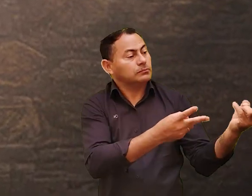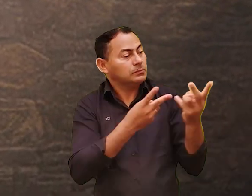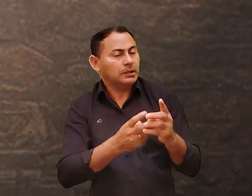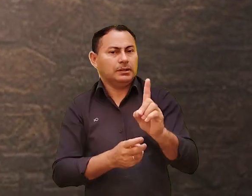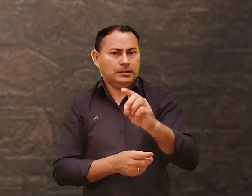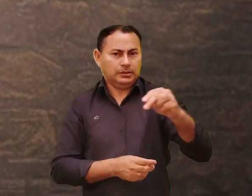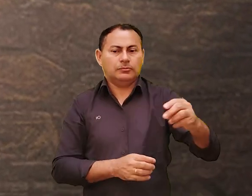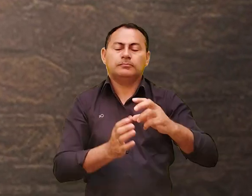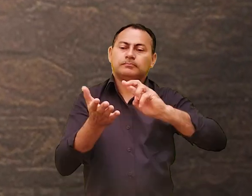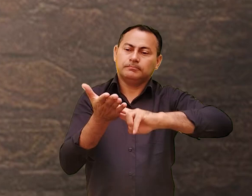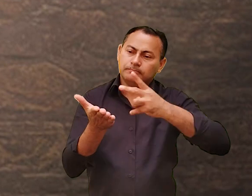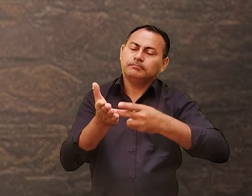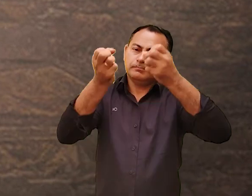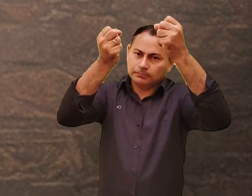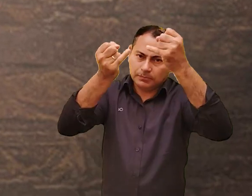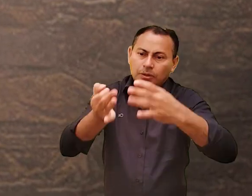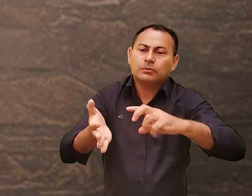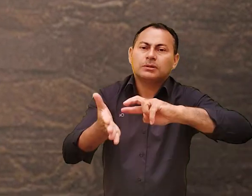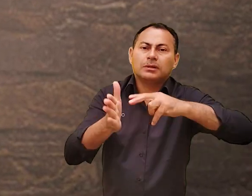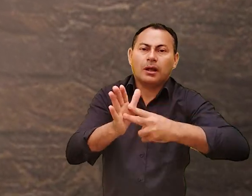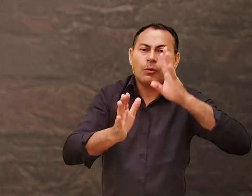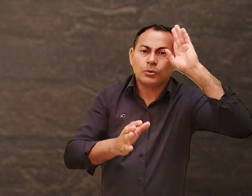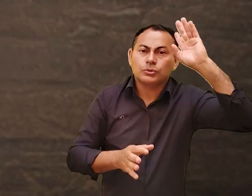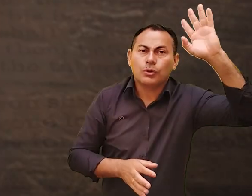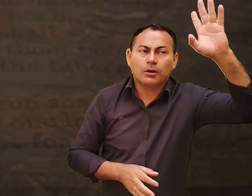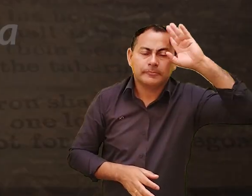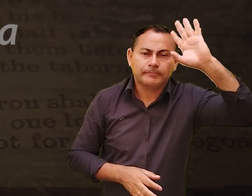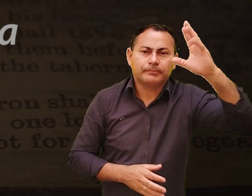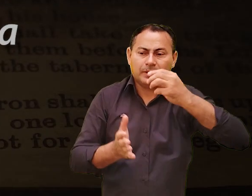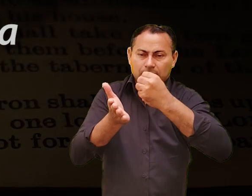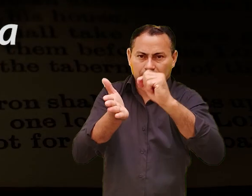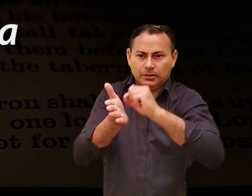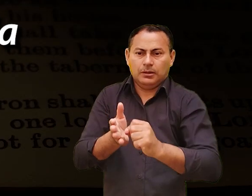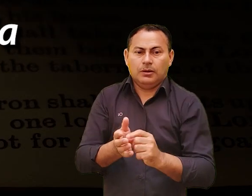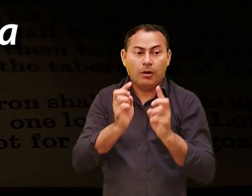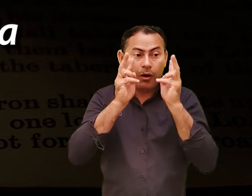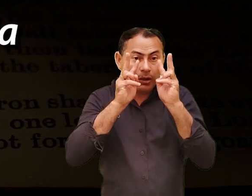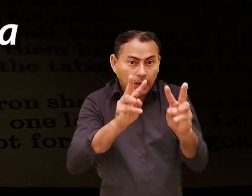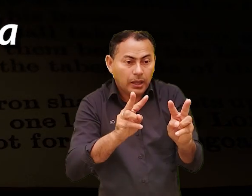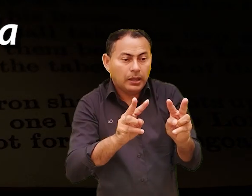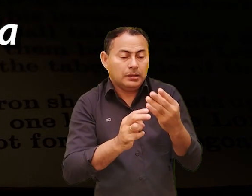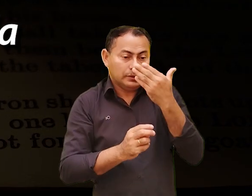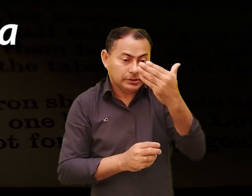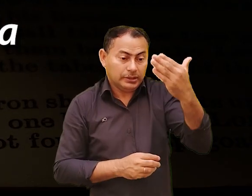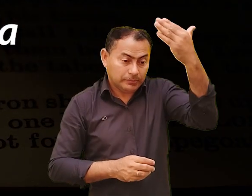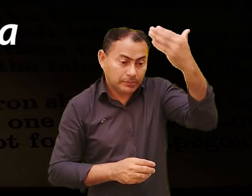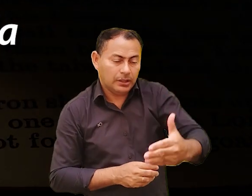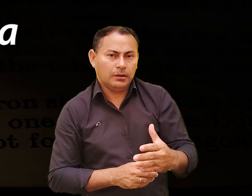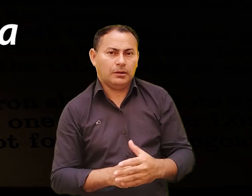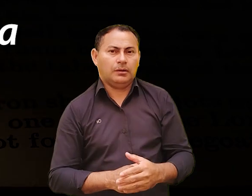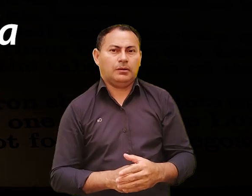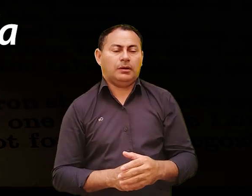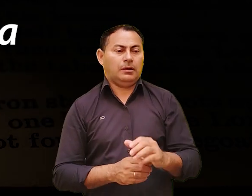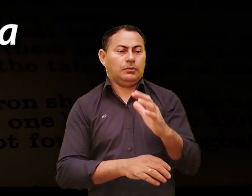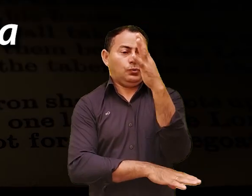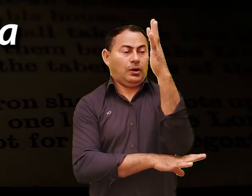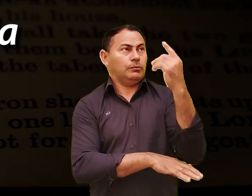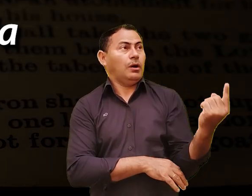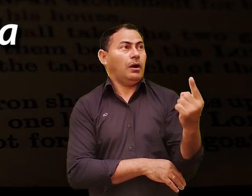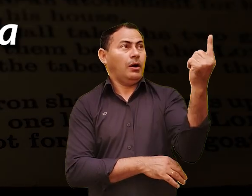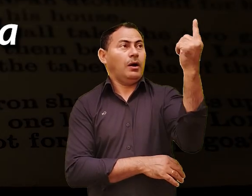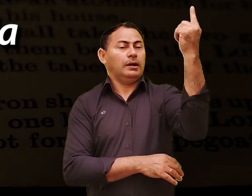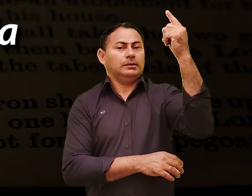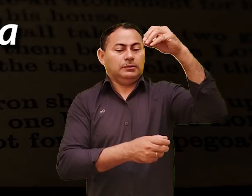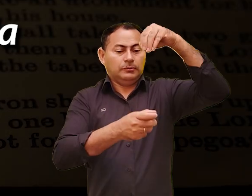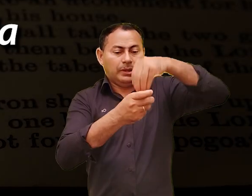Daniel, que lhe deu a interpretação. Ele escreve, olhei e diante de mim estava uma árvore muito alta